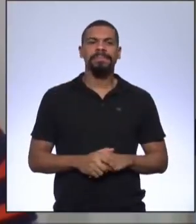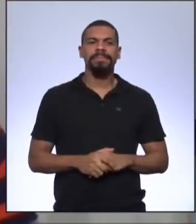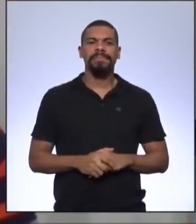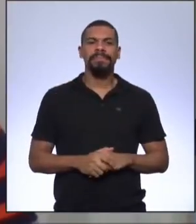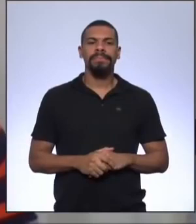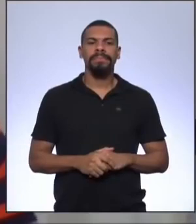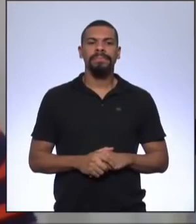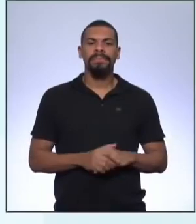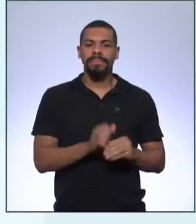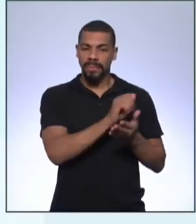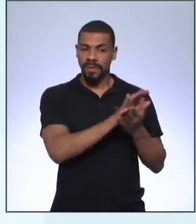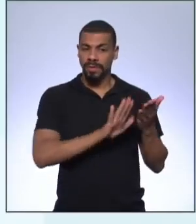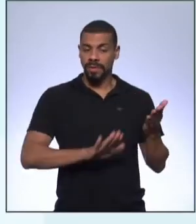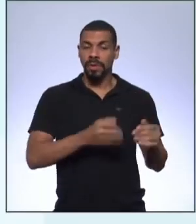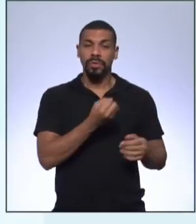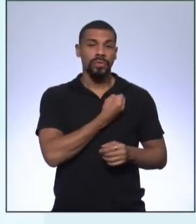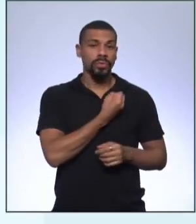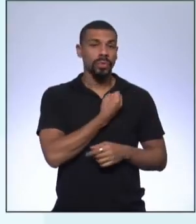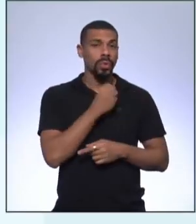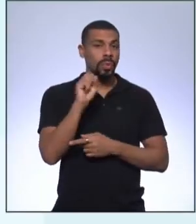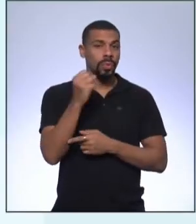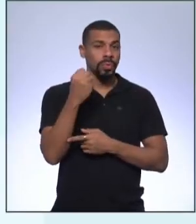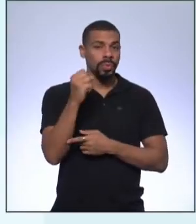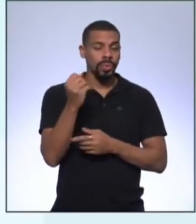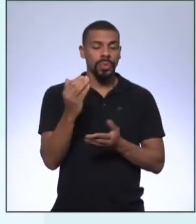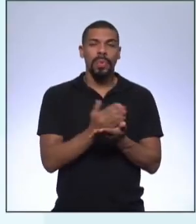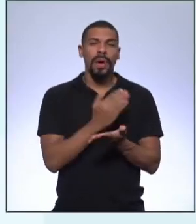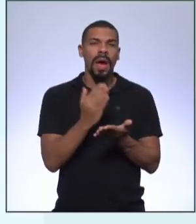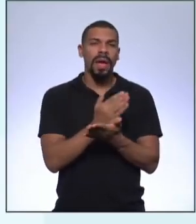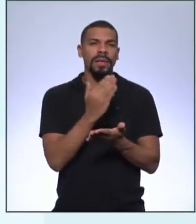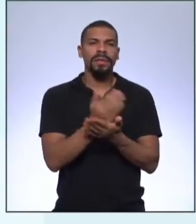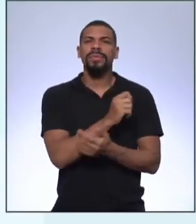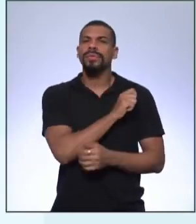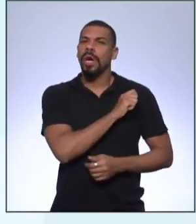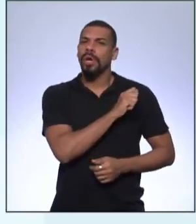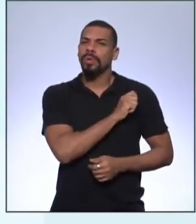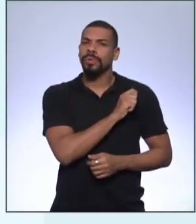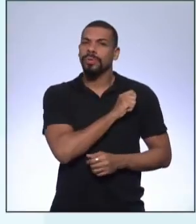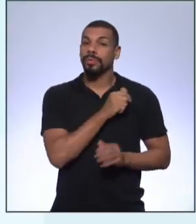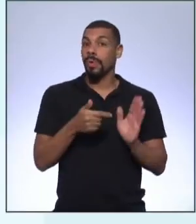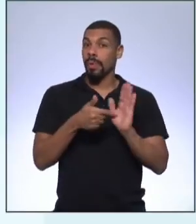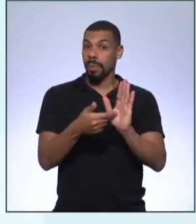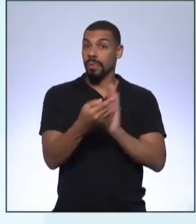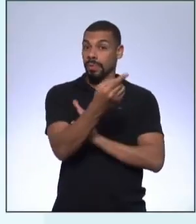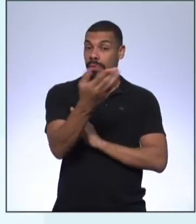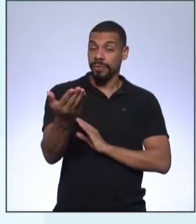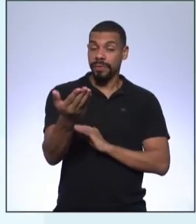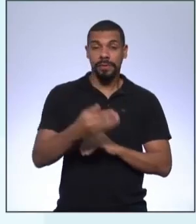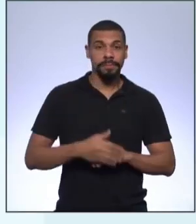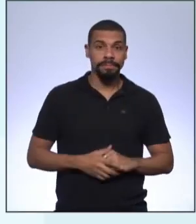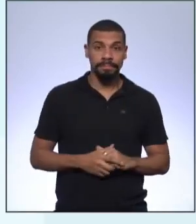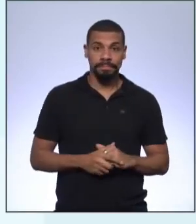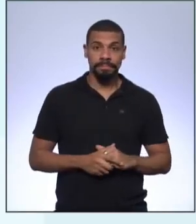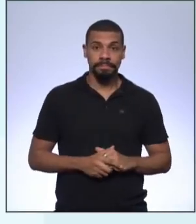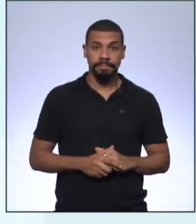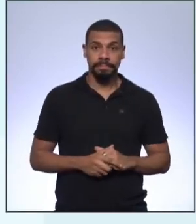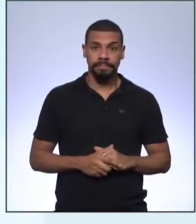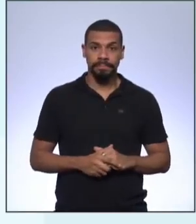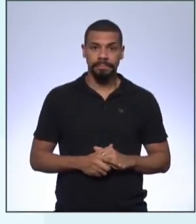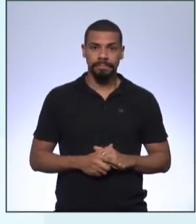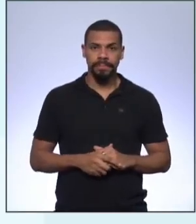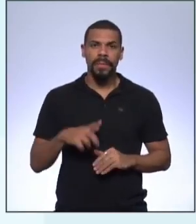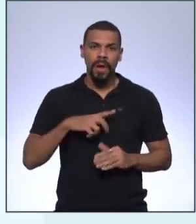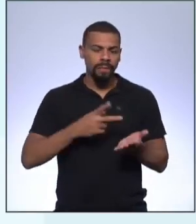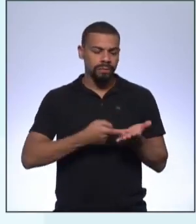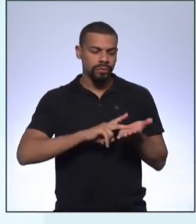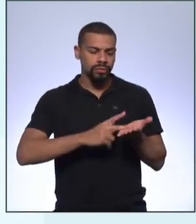no Activity 8 do caderno do aluno, mas a gente vai mostrar para vocês, vai ficar fácil de vocês verem. Eu vou